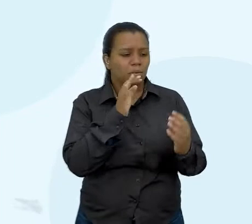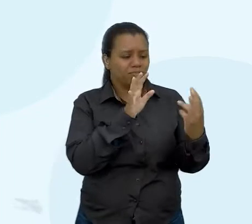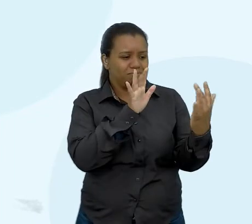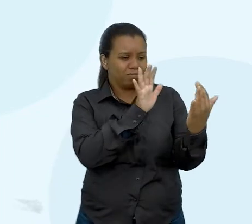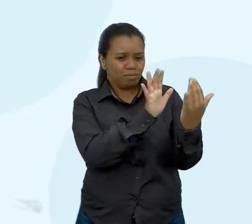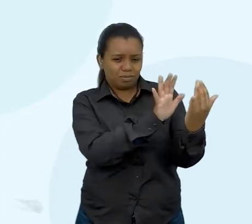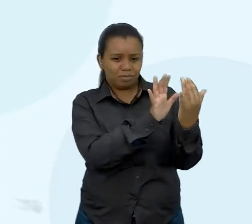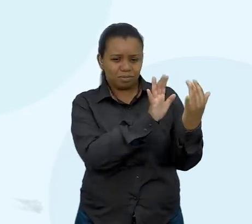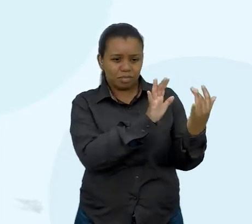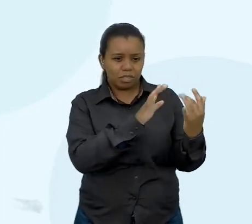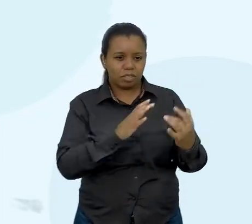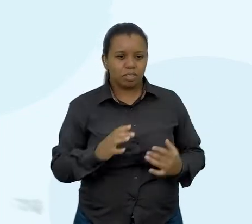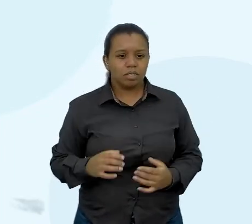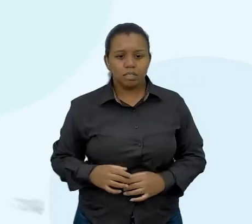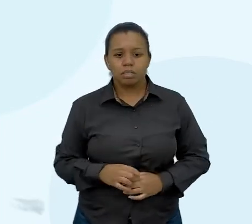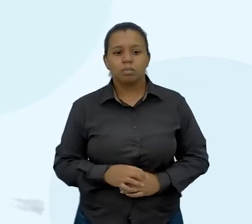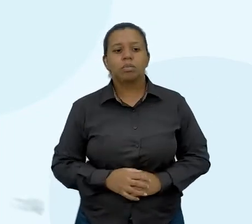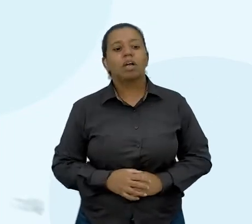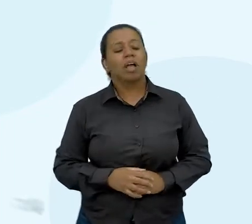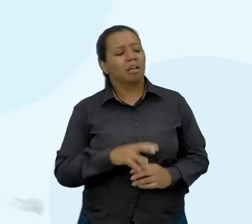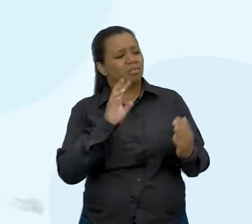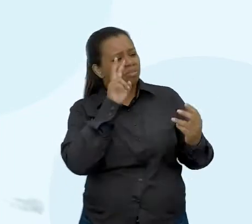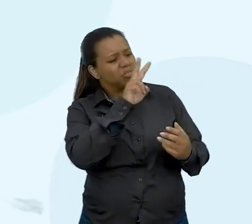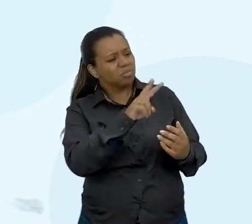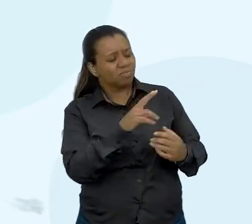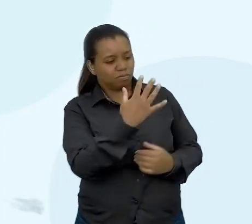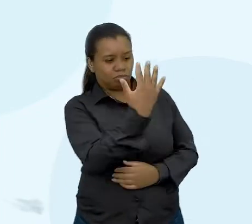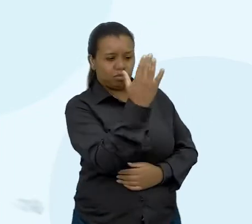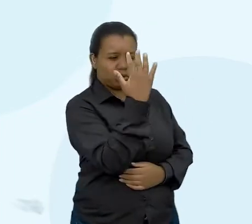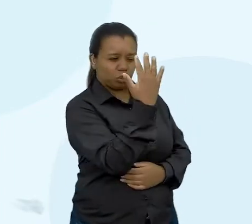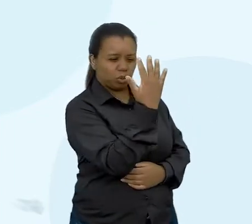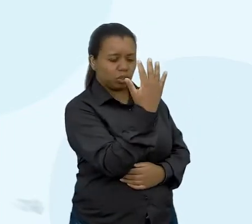quando nós temos uma visão irreal da nossa própria